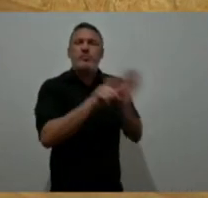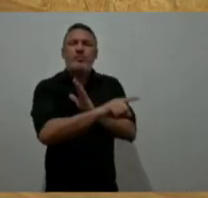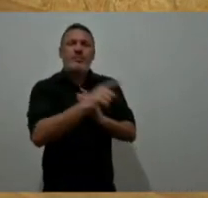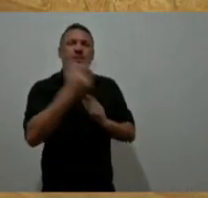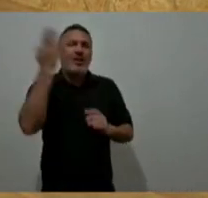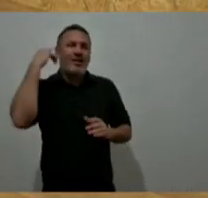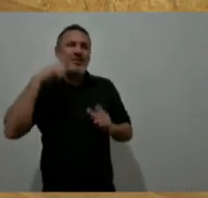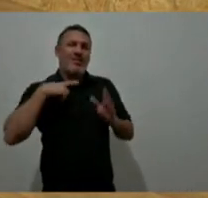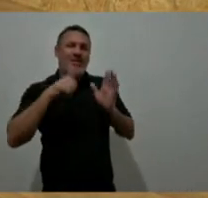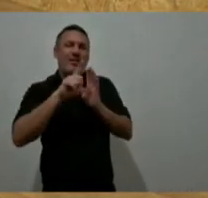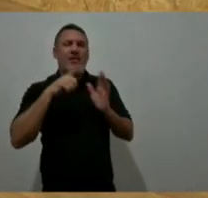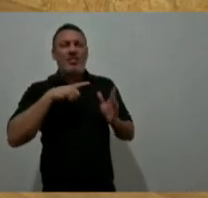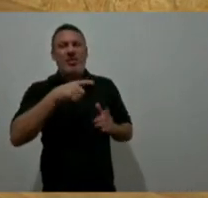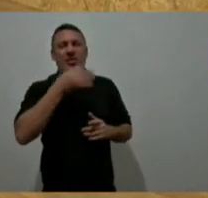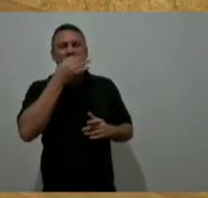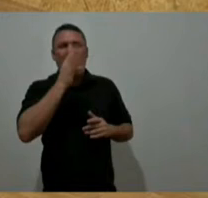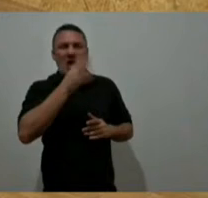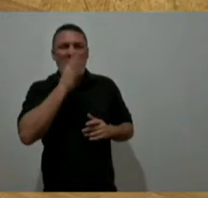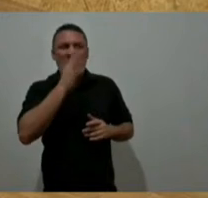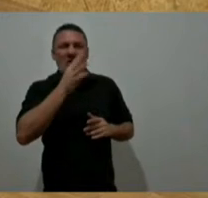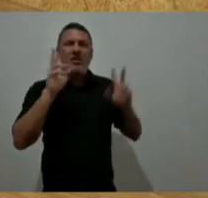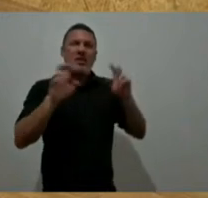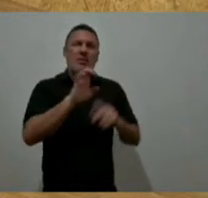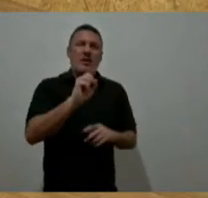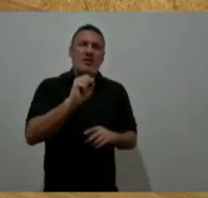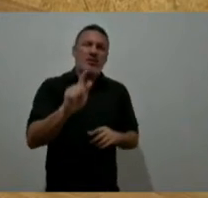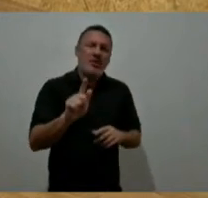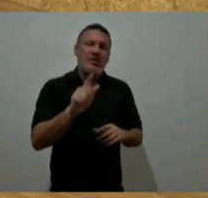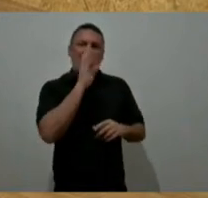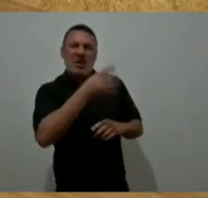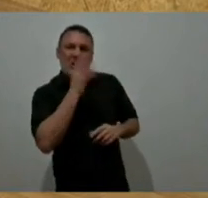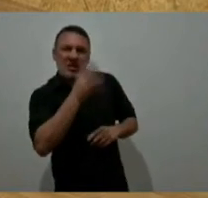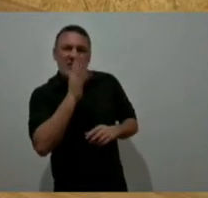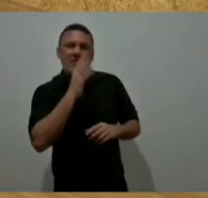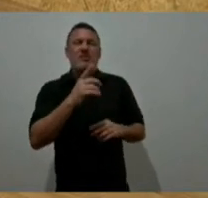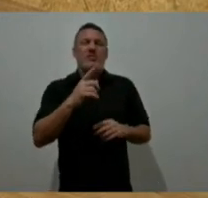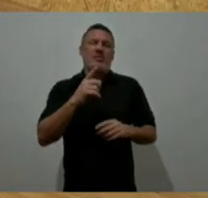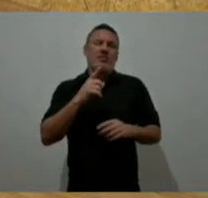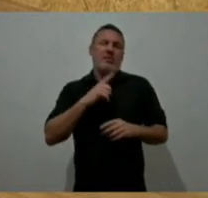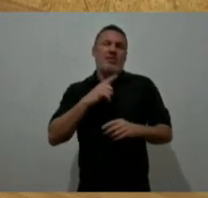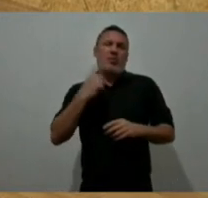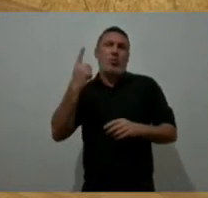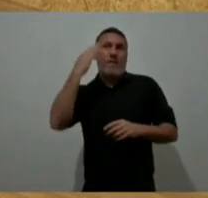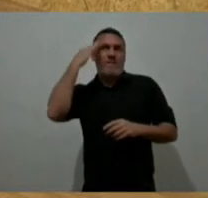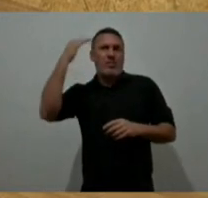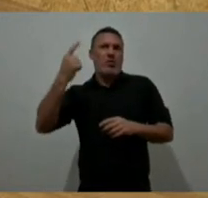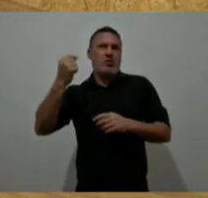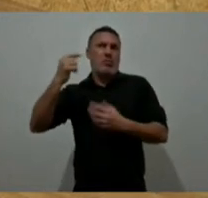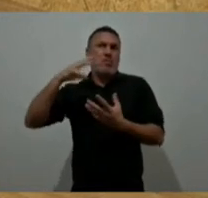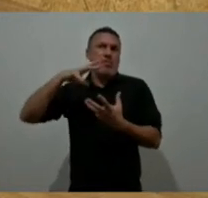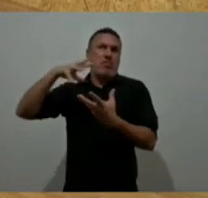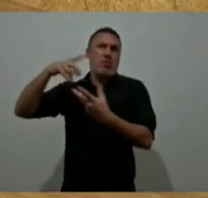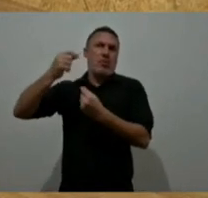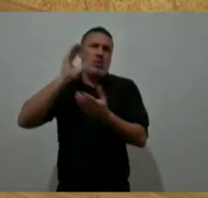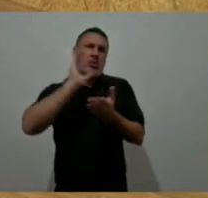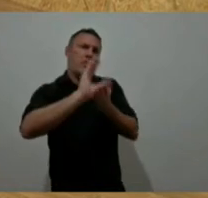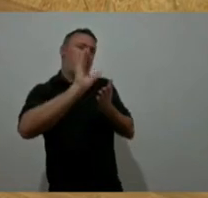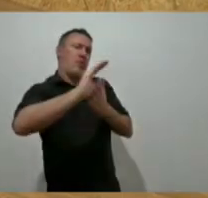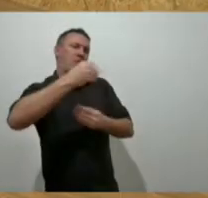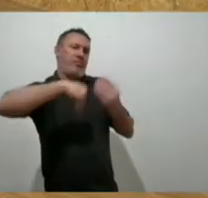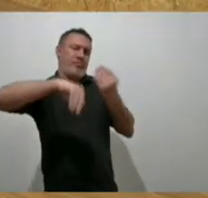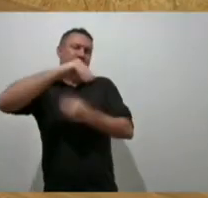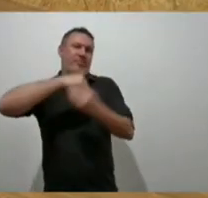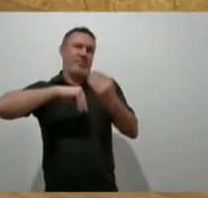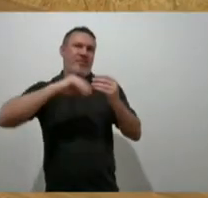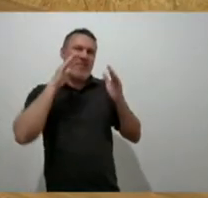questão do ESG, inclusive que o próprio Damodaran, que é um financista famoso, conhecido, têm sido feitas justamente nesse sentido, né? Porque